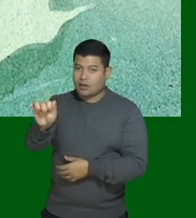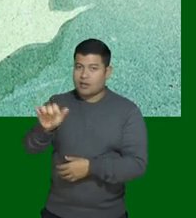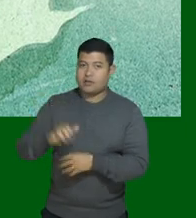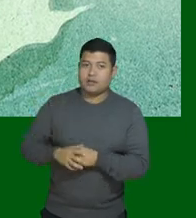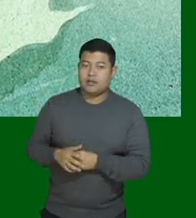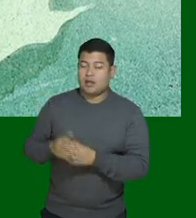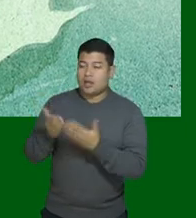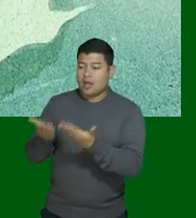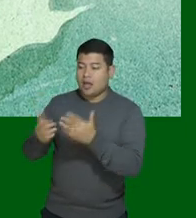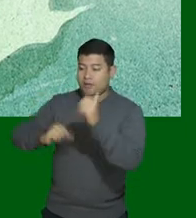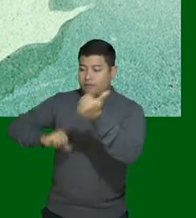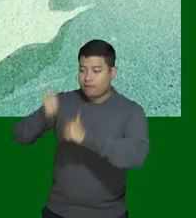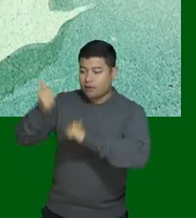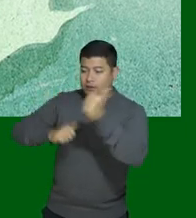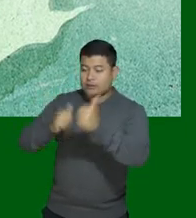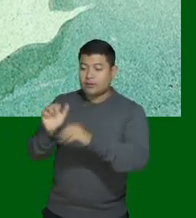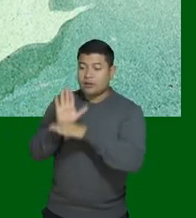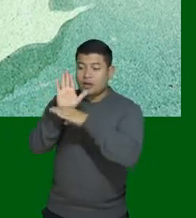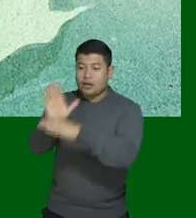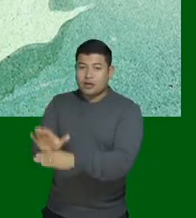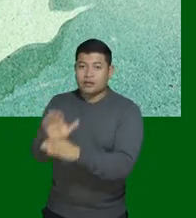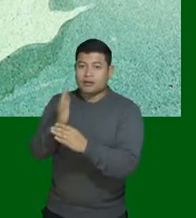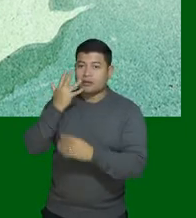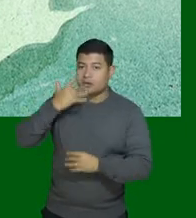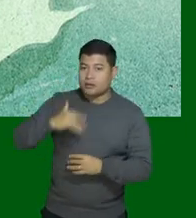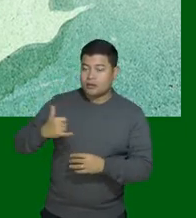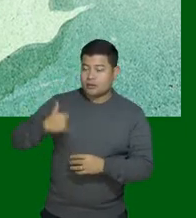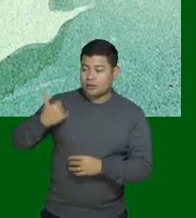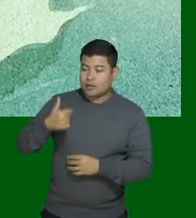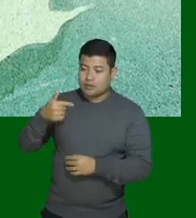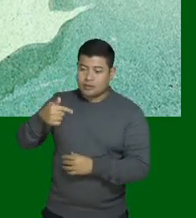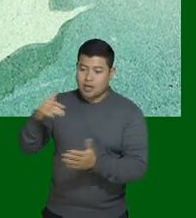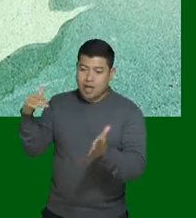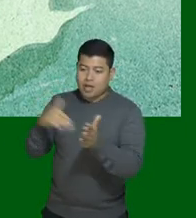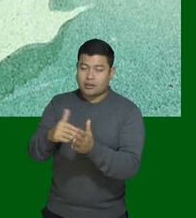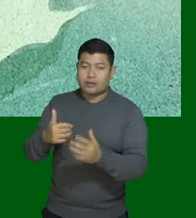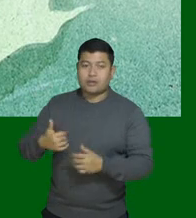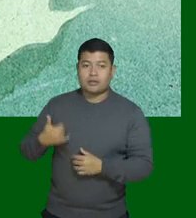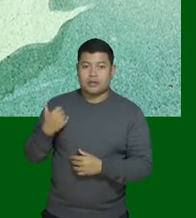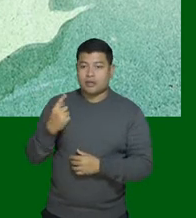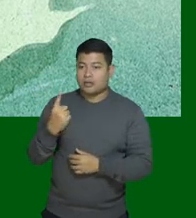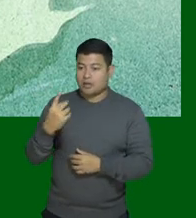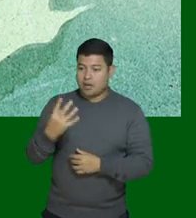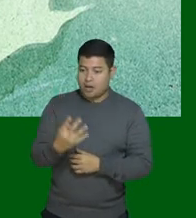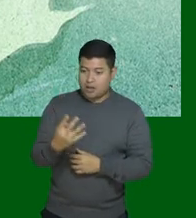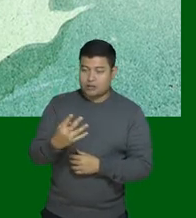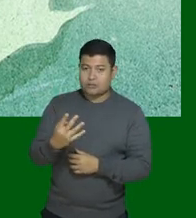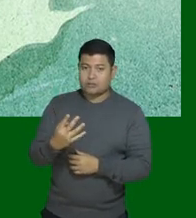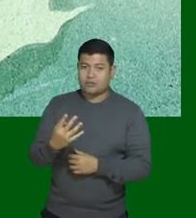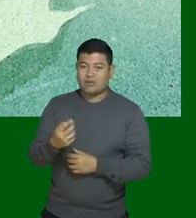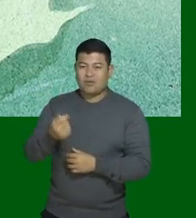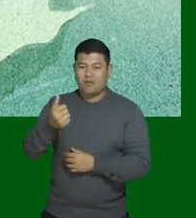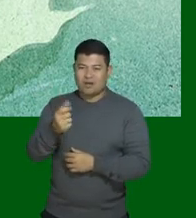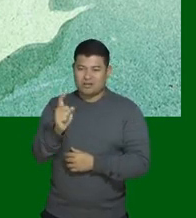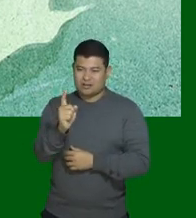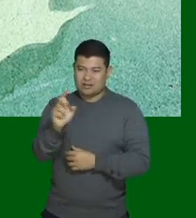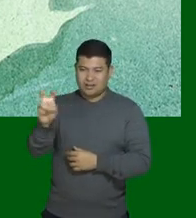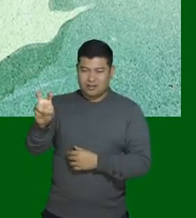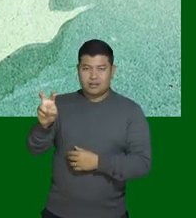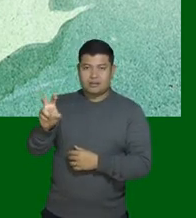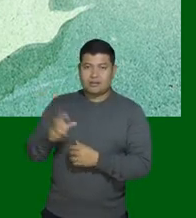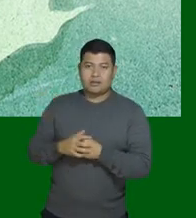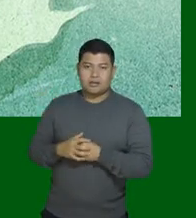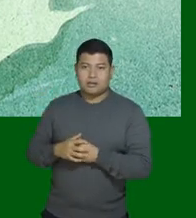e adolescentes entre 7 anos e 14 anos, 11 meses e 29 dias, que residem